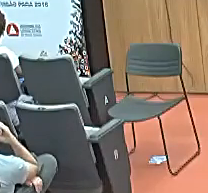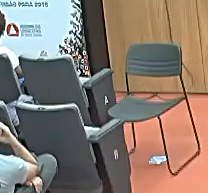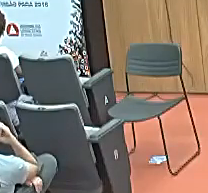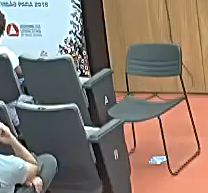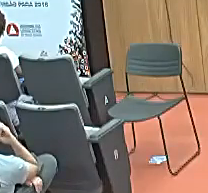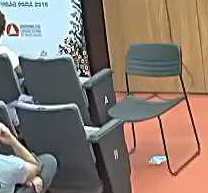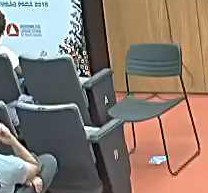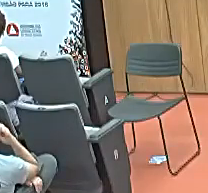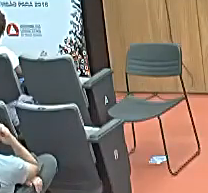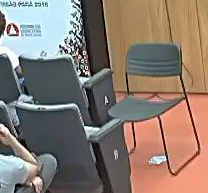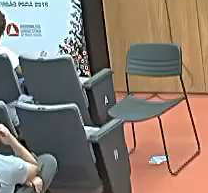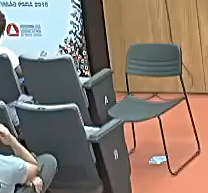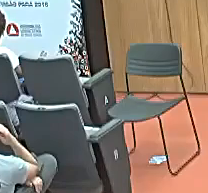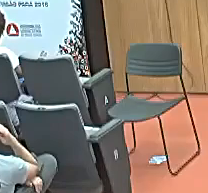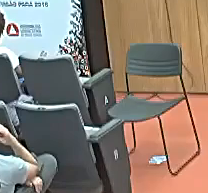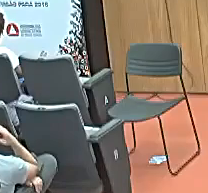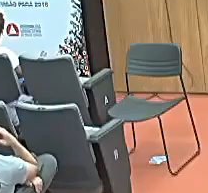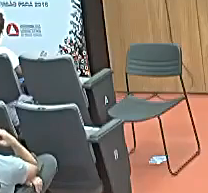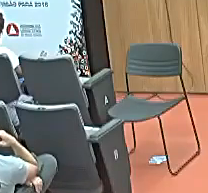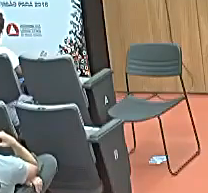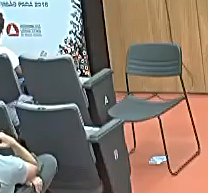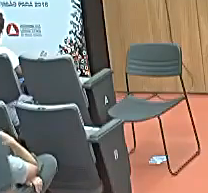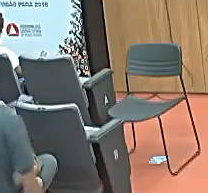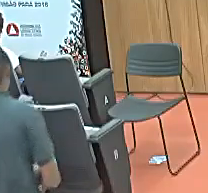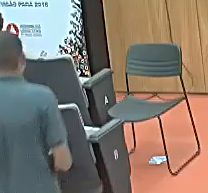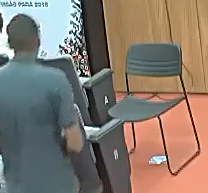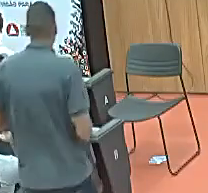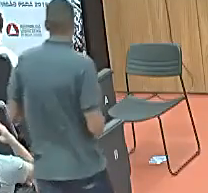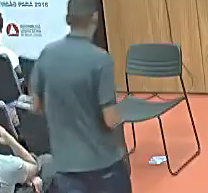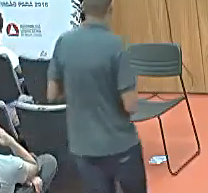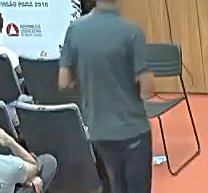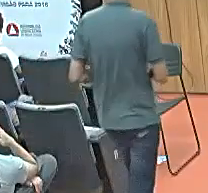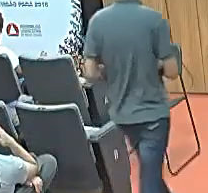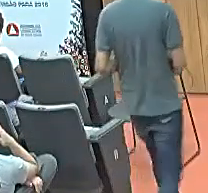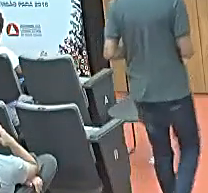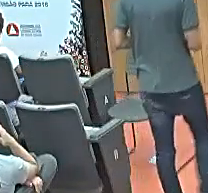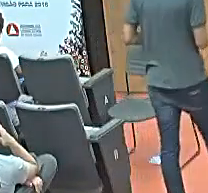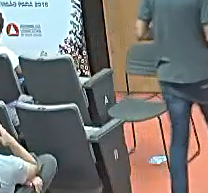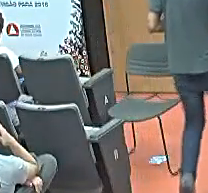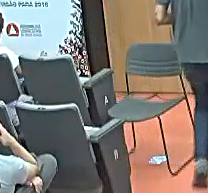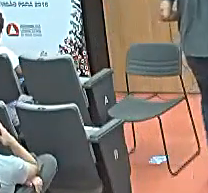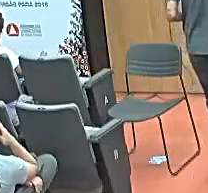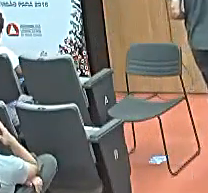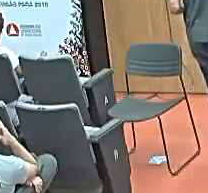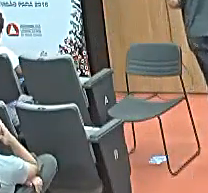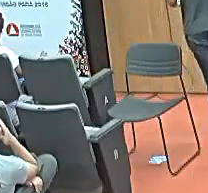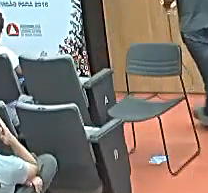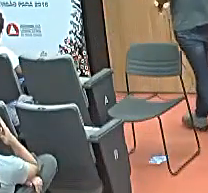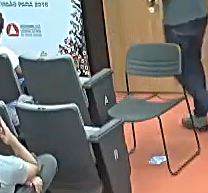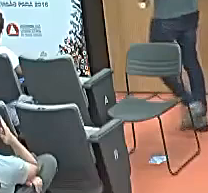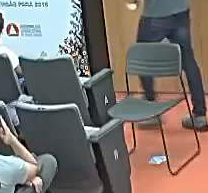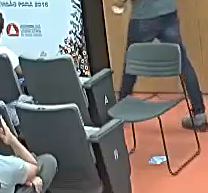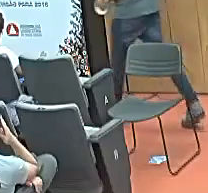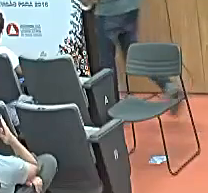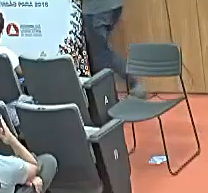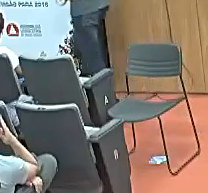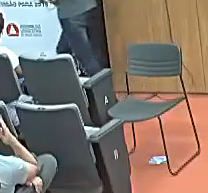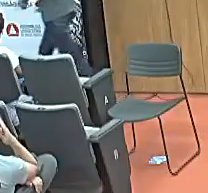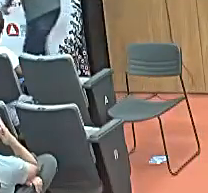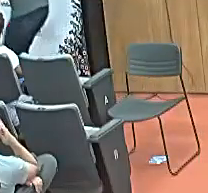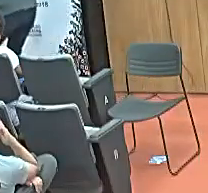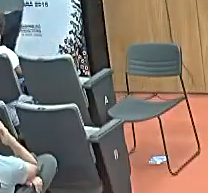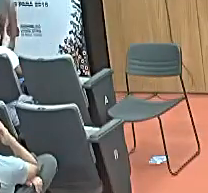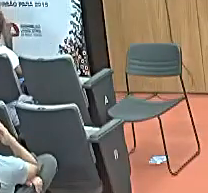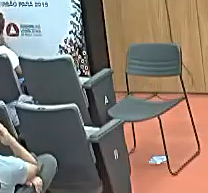municipal e regional 099 preservação do patrimônio cultural 130 promoção e difusão